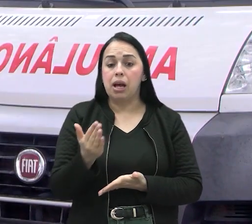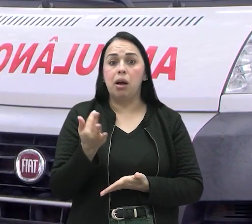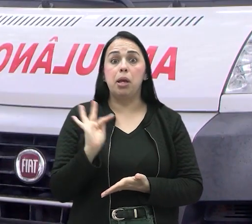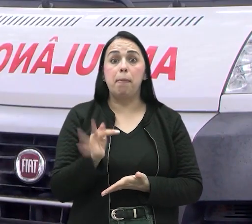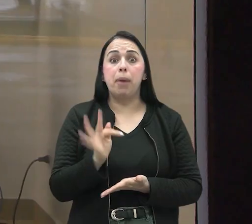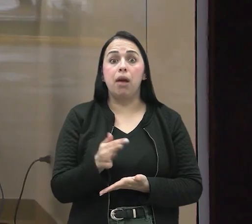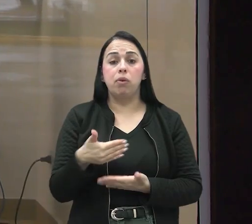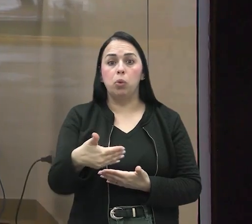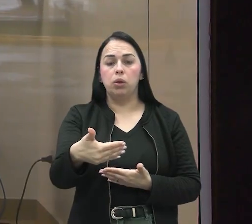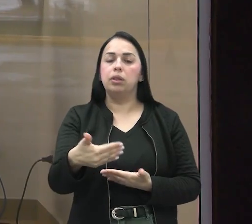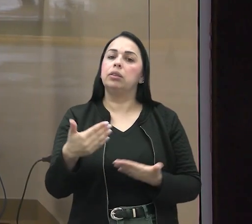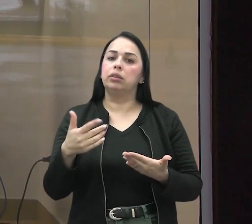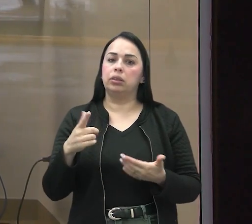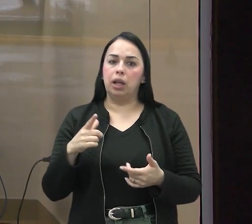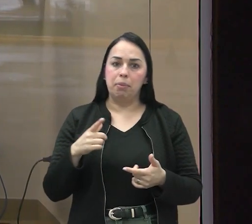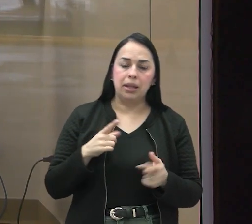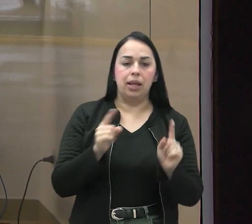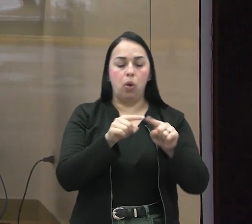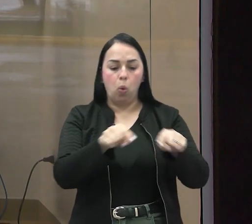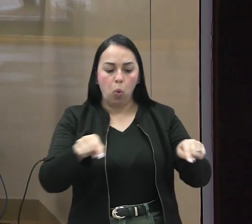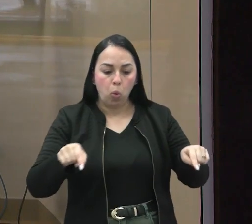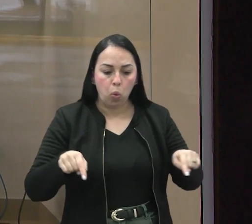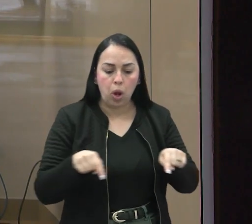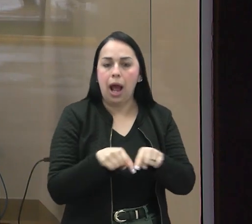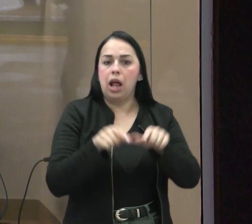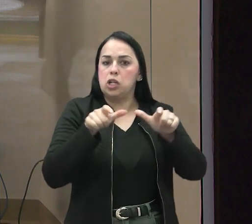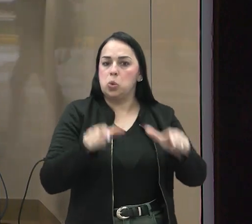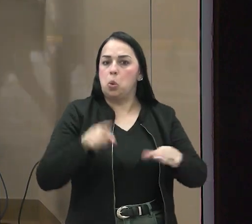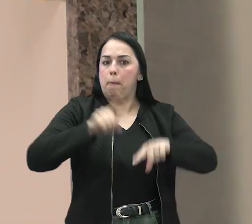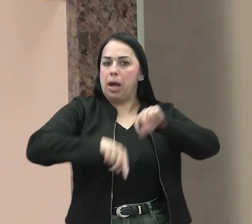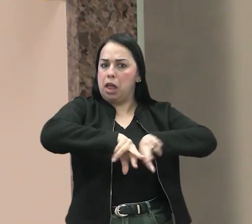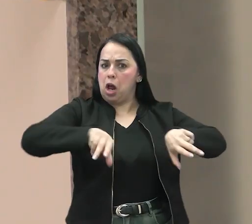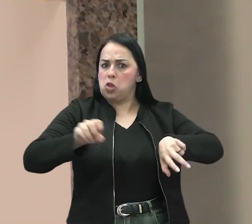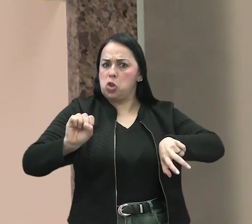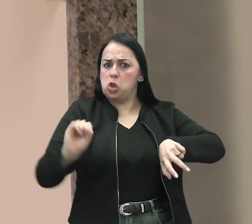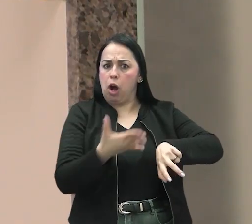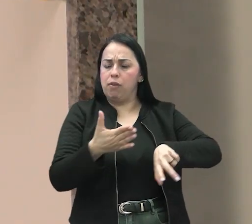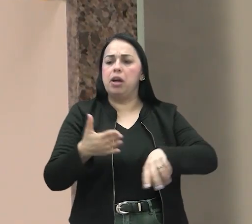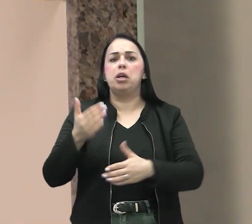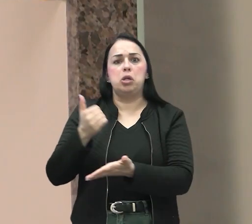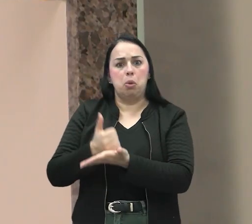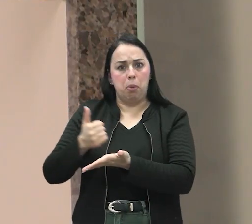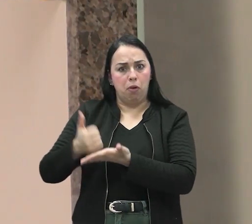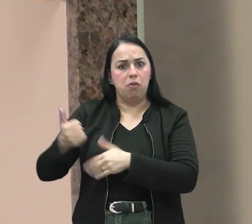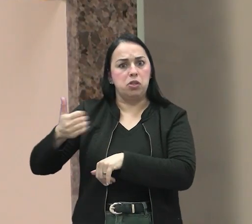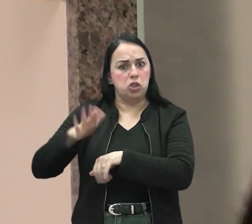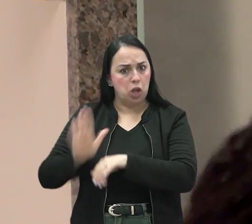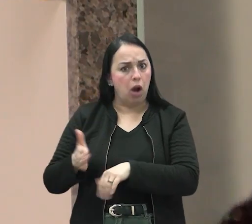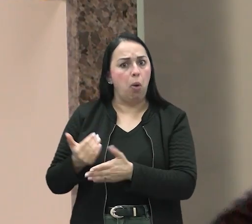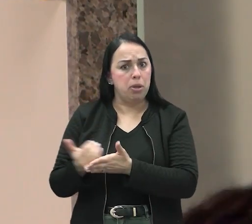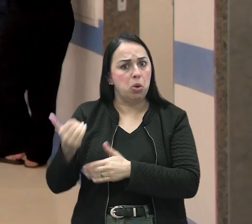em breve. O hospital vai contar com um consultório moderno e equipado e os profissionais já estão em fase